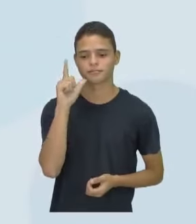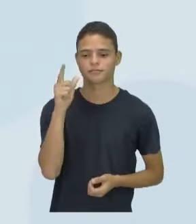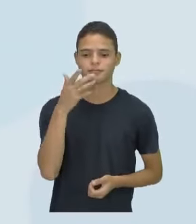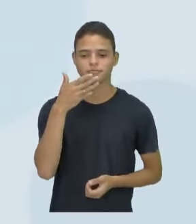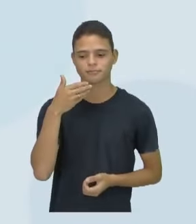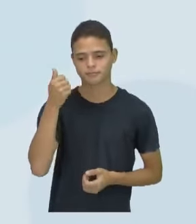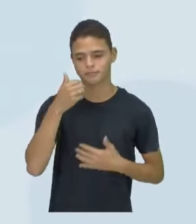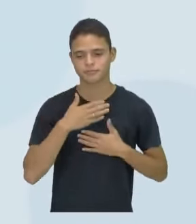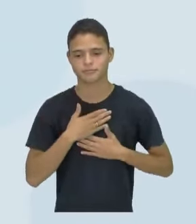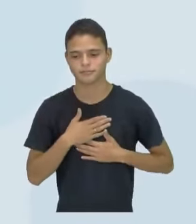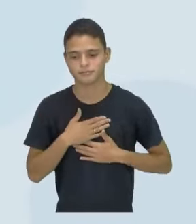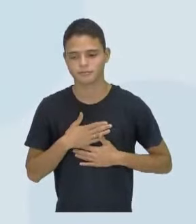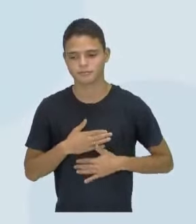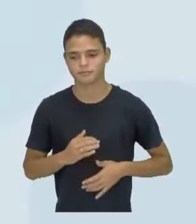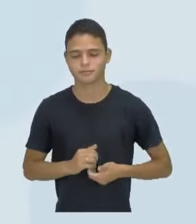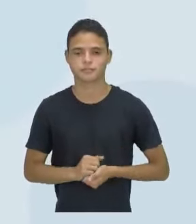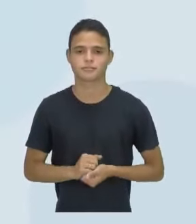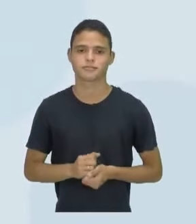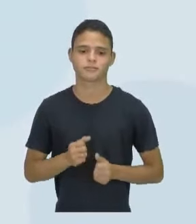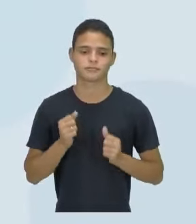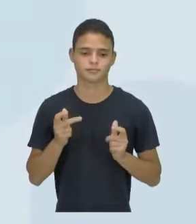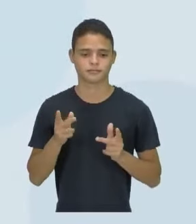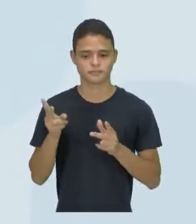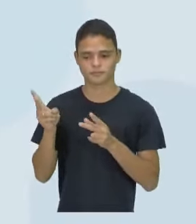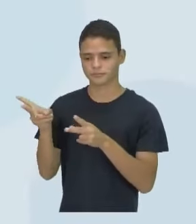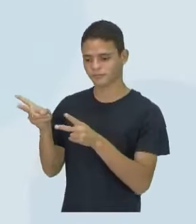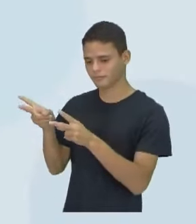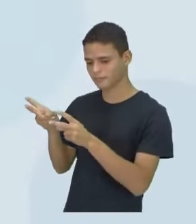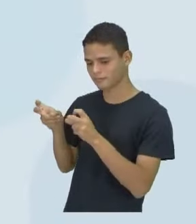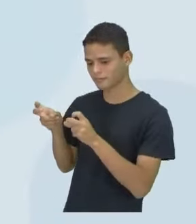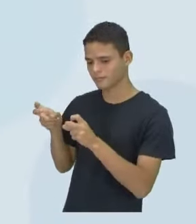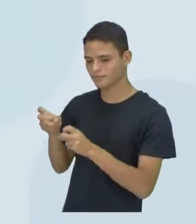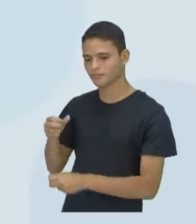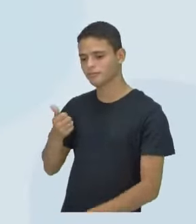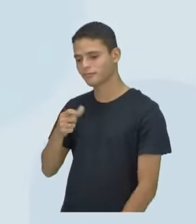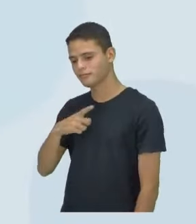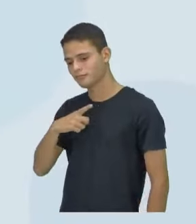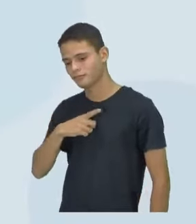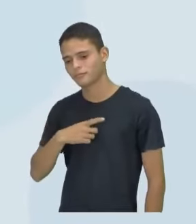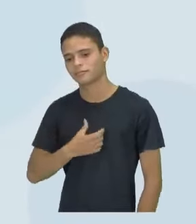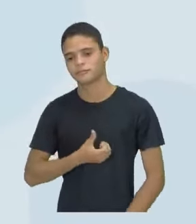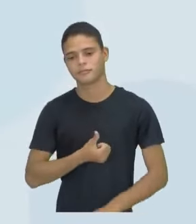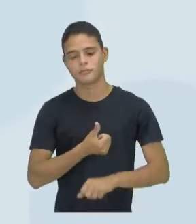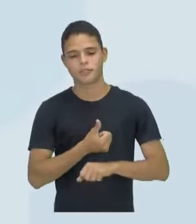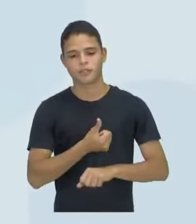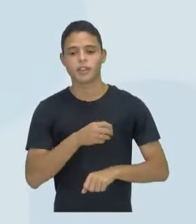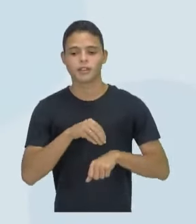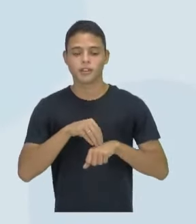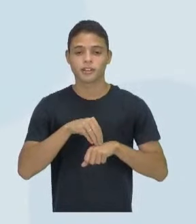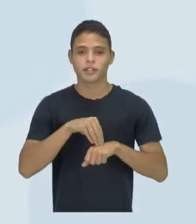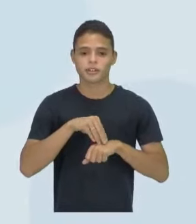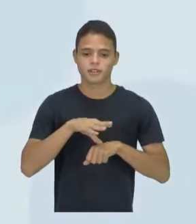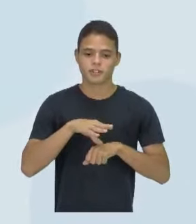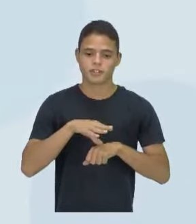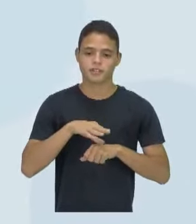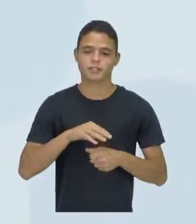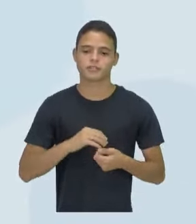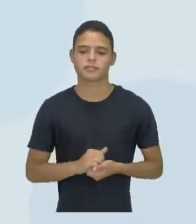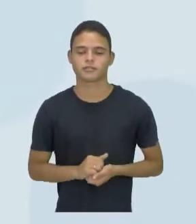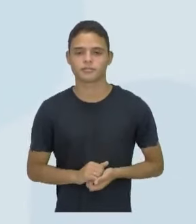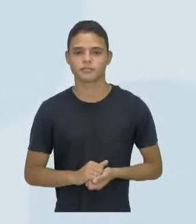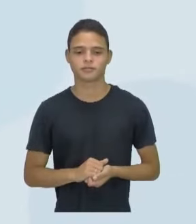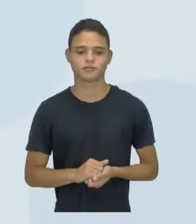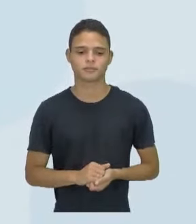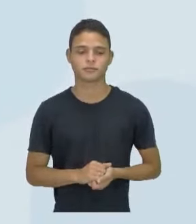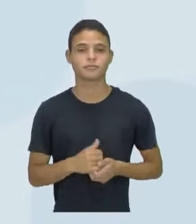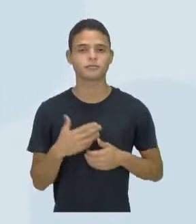mais tranquila. Tudo bem? Então, como vocês percebem ali, tem 6 dicas. E o que, que eu vou ter que ler? Tem que ler essas 6 dicas e falar